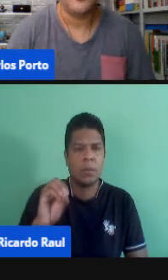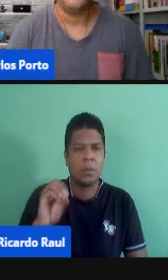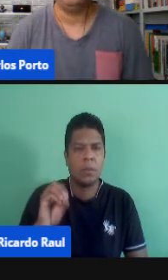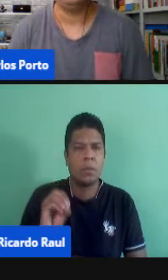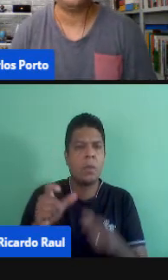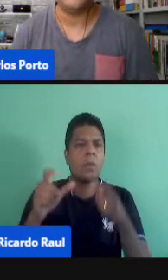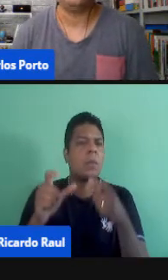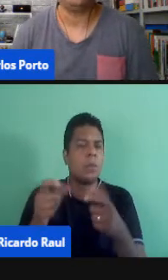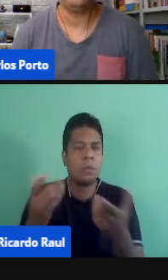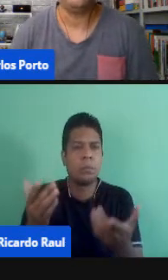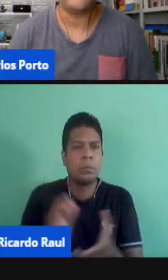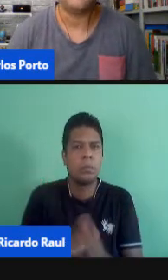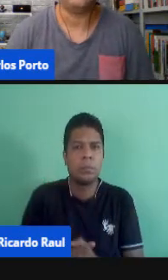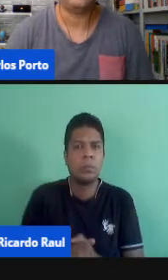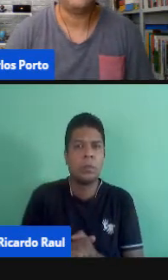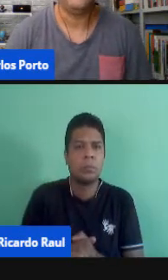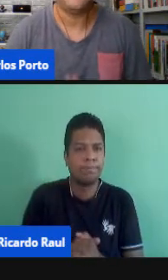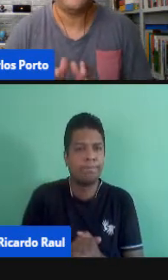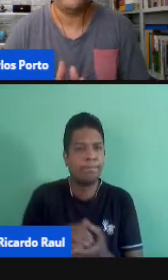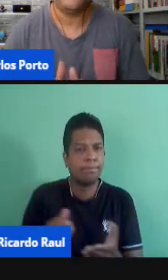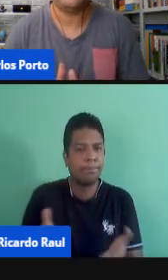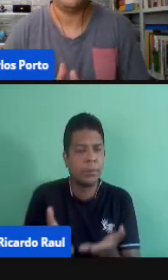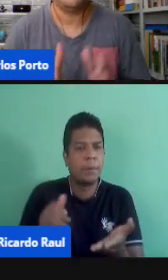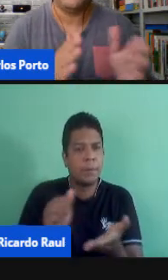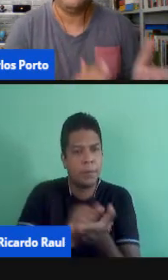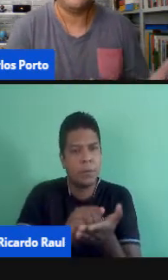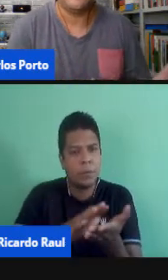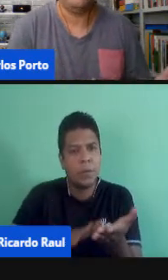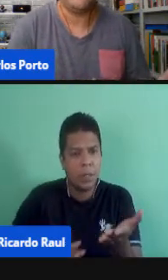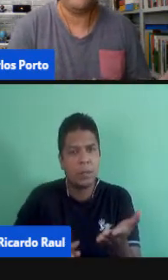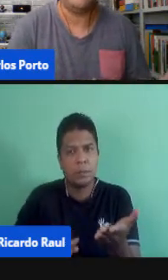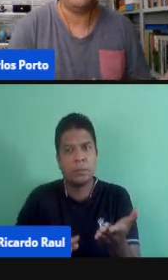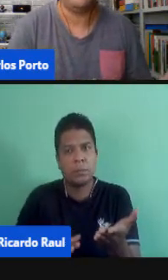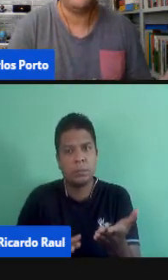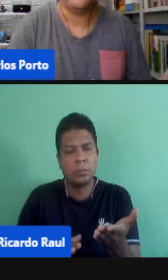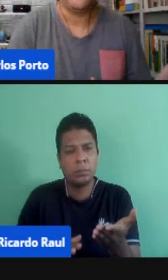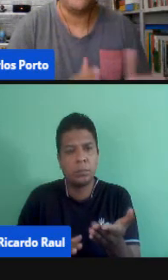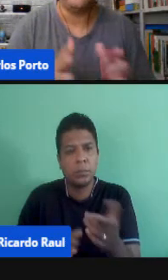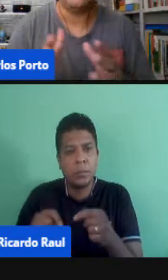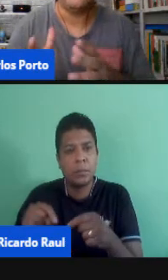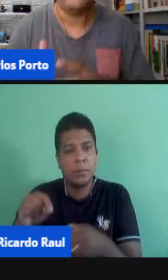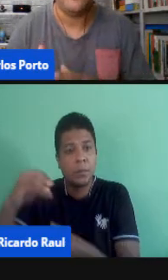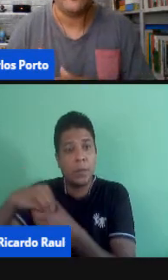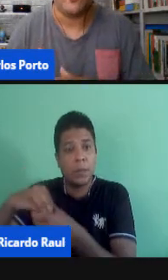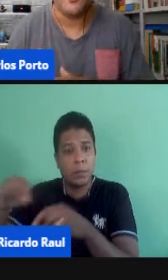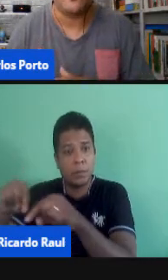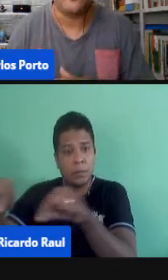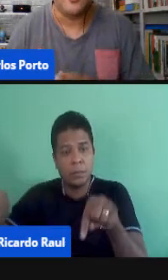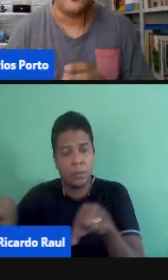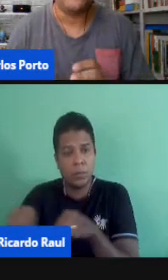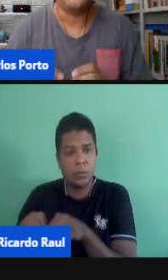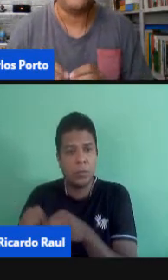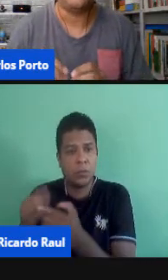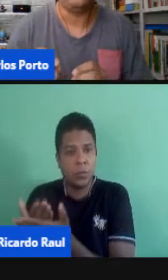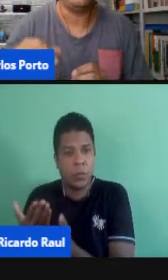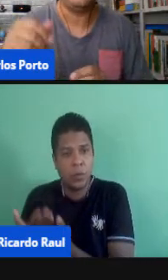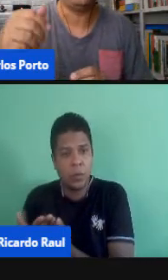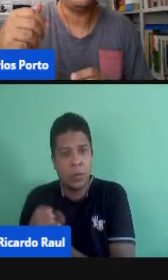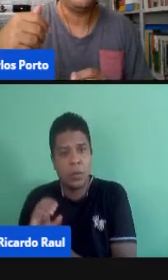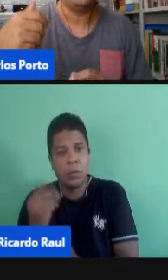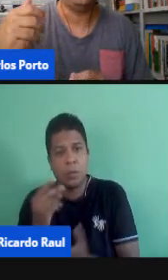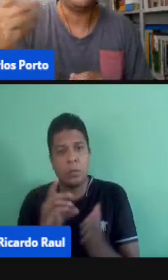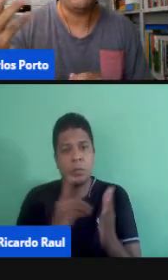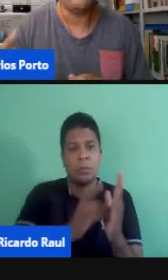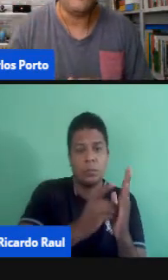isso. Buscar nas atividades, e aqui eu ressalto, em sala de aula ou virtualmente. Ou seja,